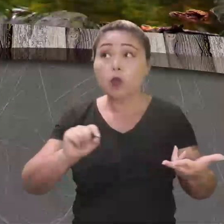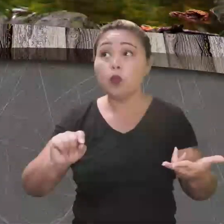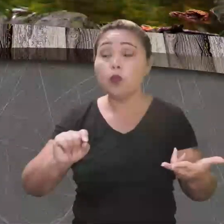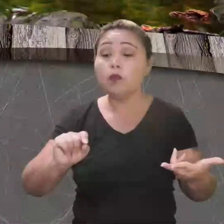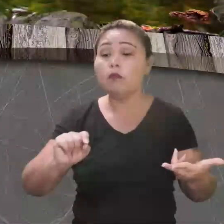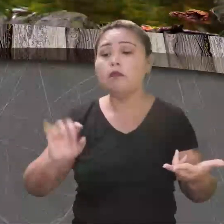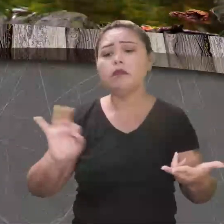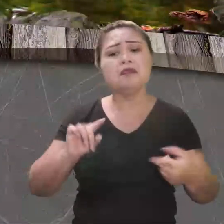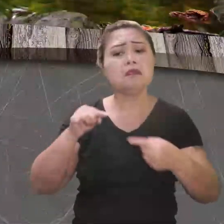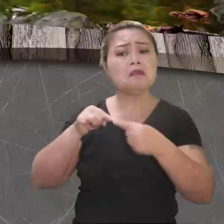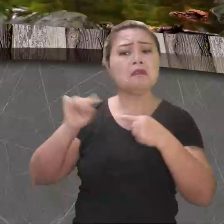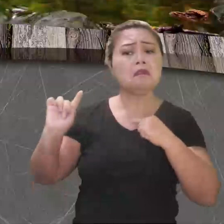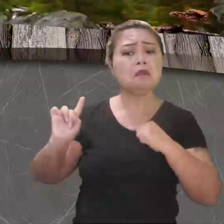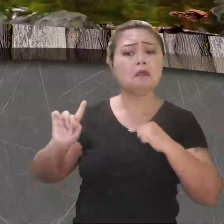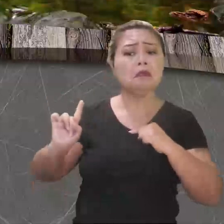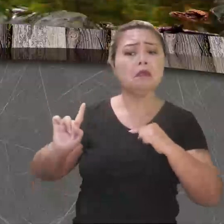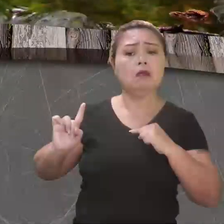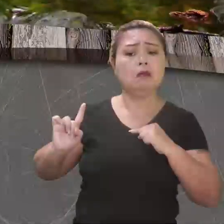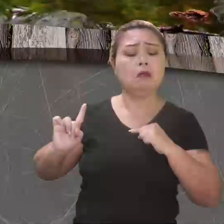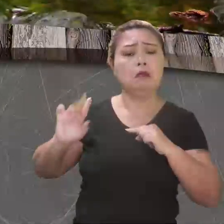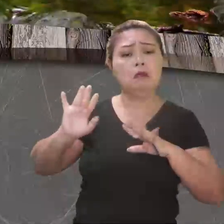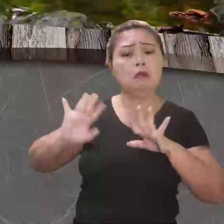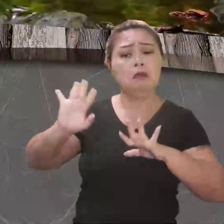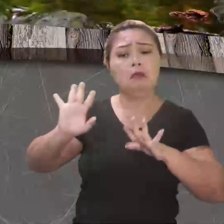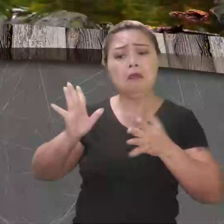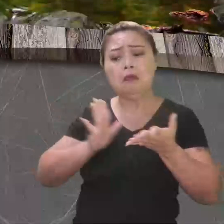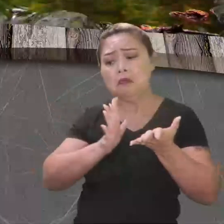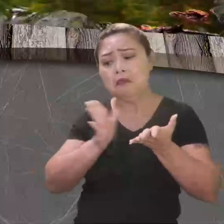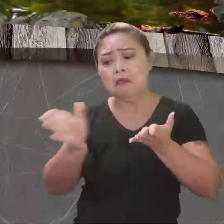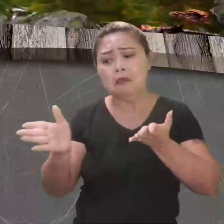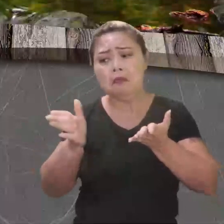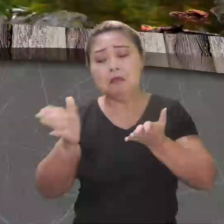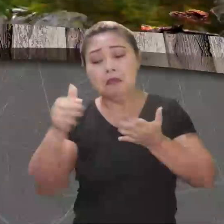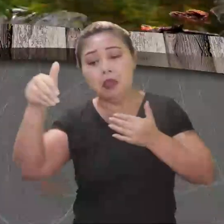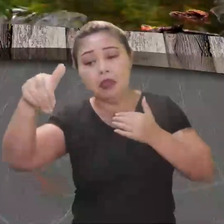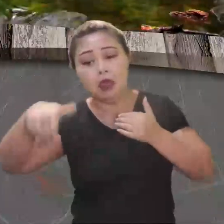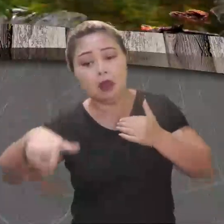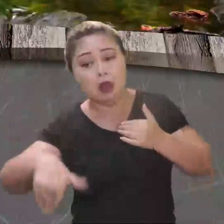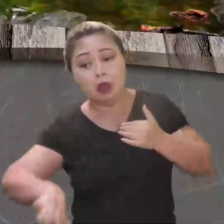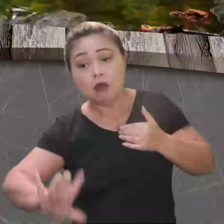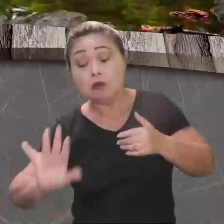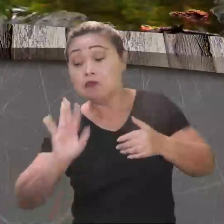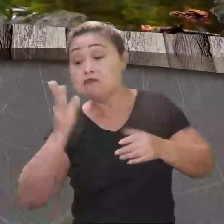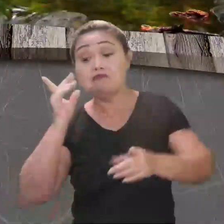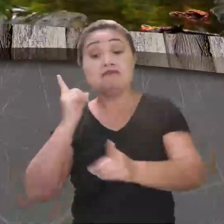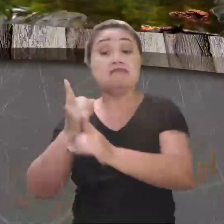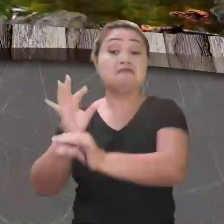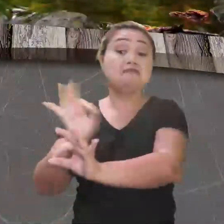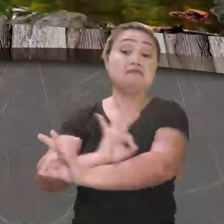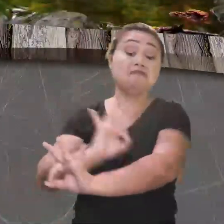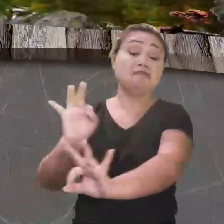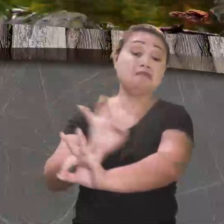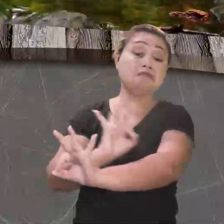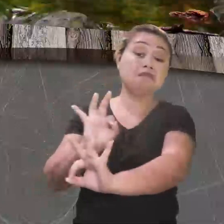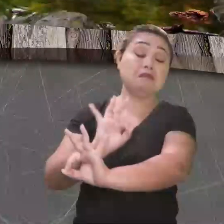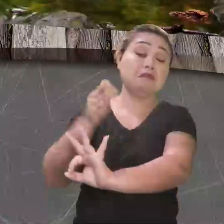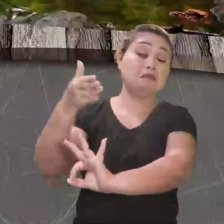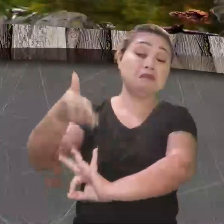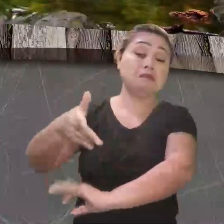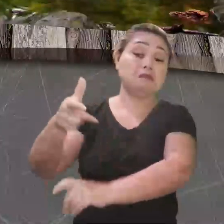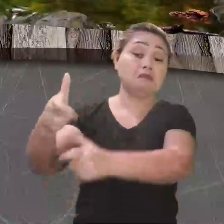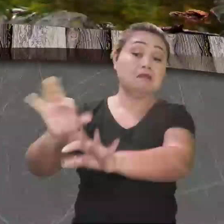tinha nada a ver. Para algumas ramificações, eles iam para o abismo, caíam no abismo, né? Porque realmente não levou a nenhum